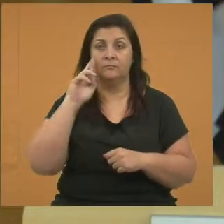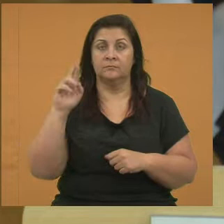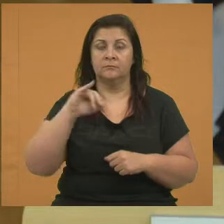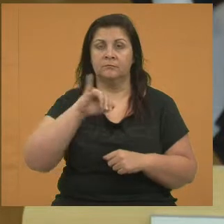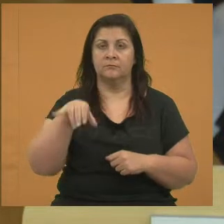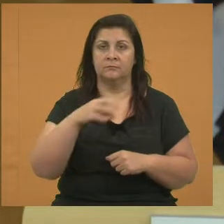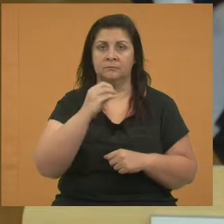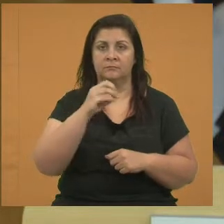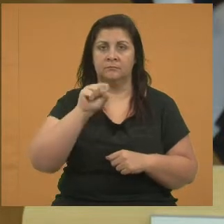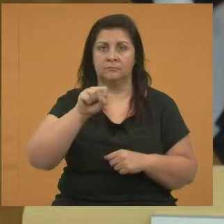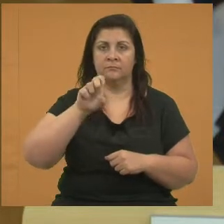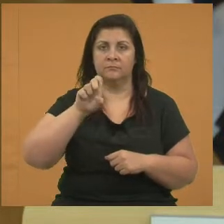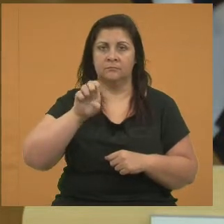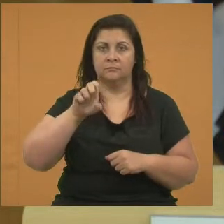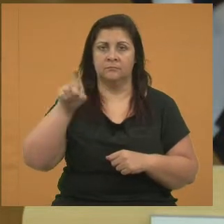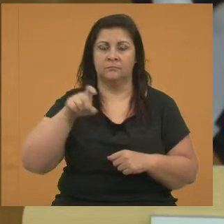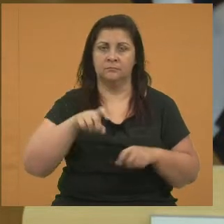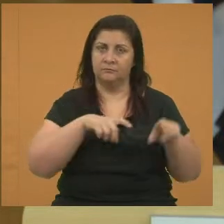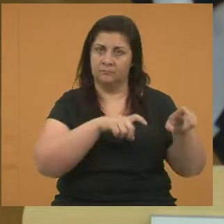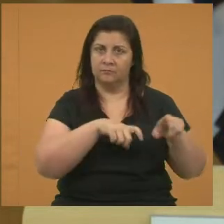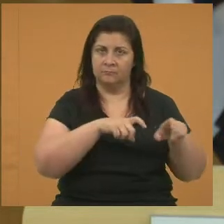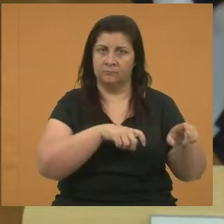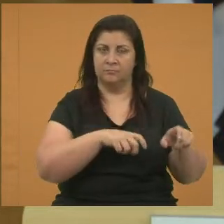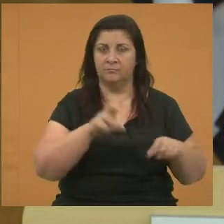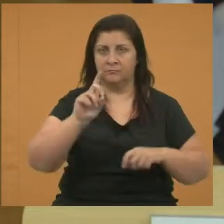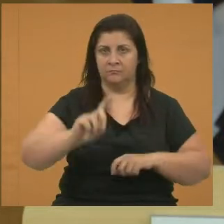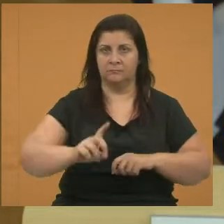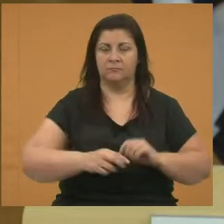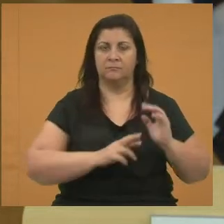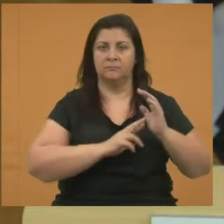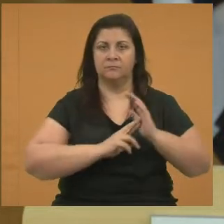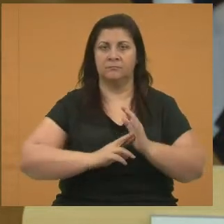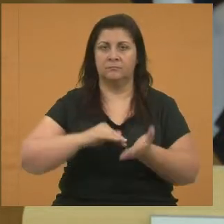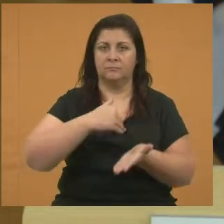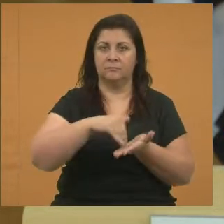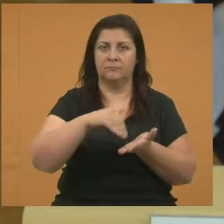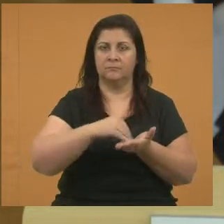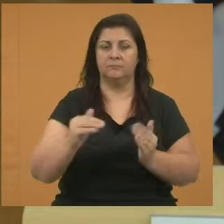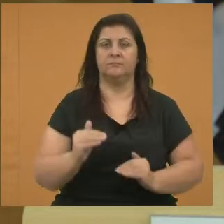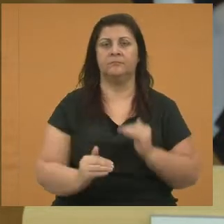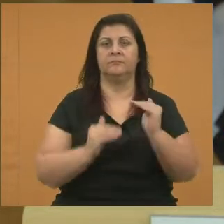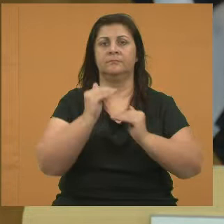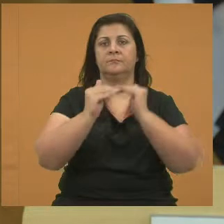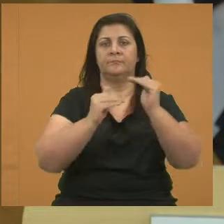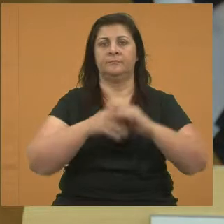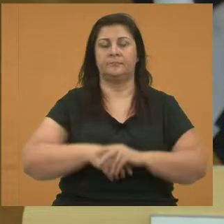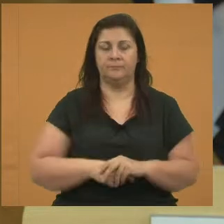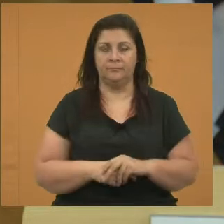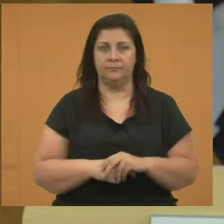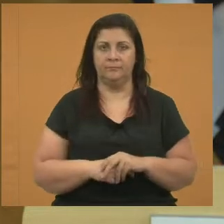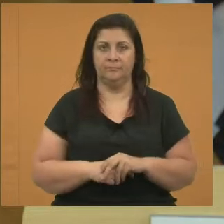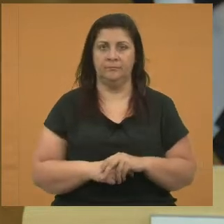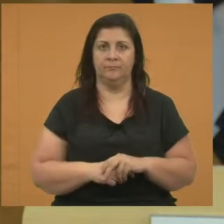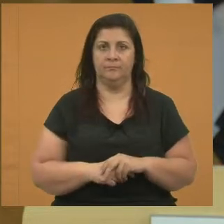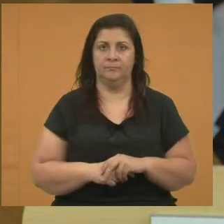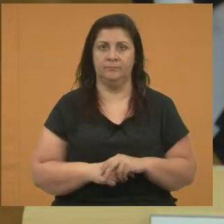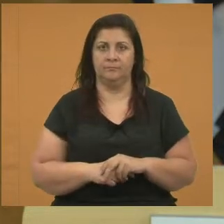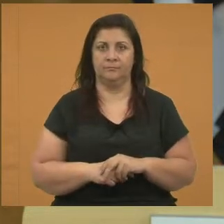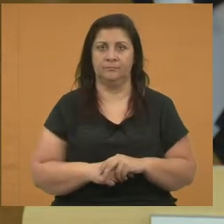diretor de Agricultura e Abastecimento, representando o secretário de Desenvolvimento Econômico, Carlos Tucuti Amagai.